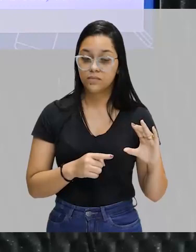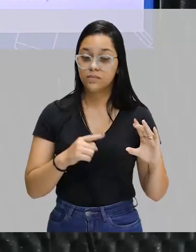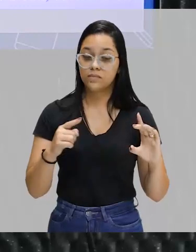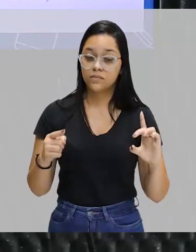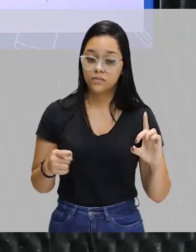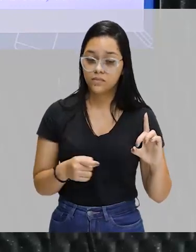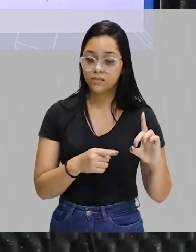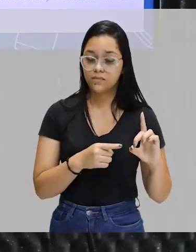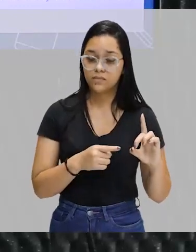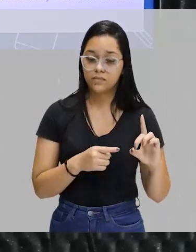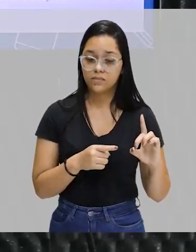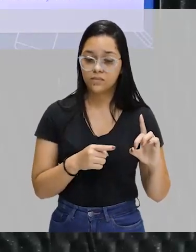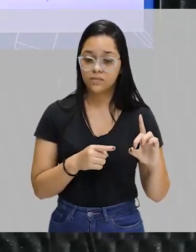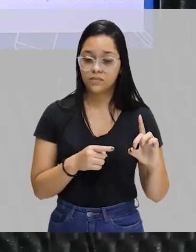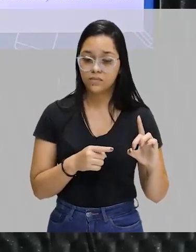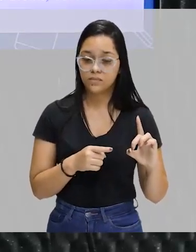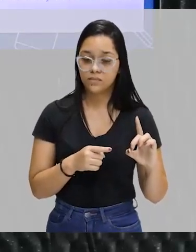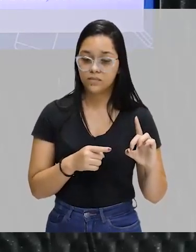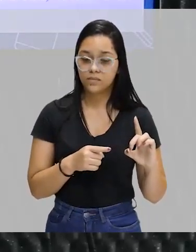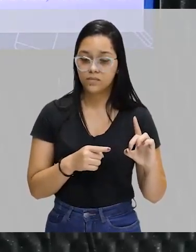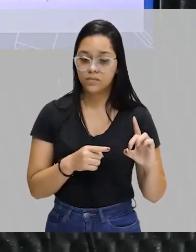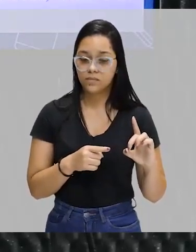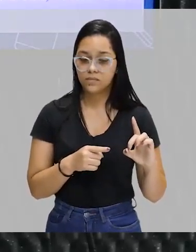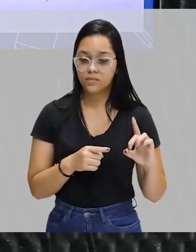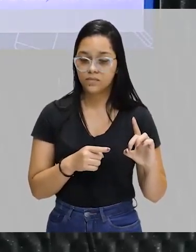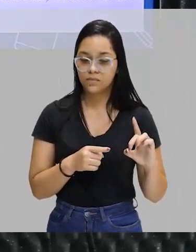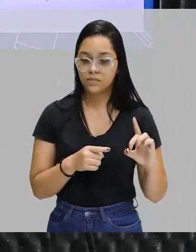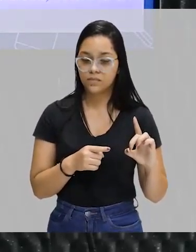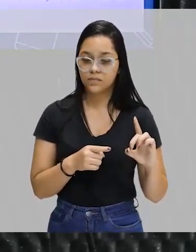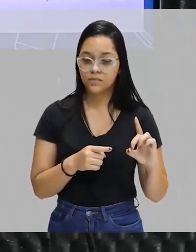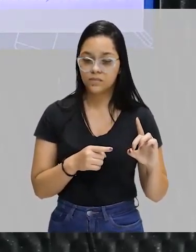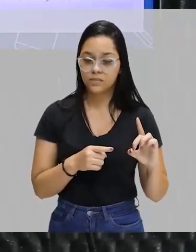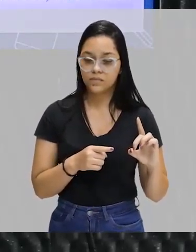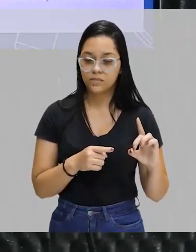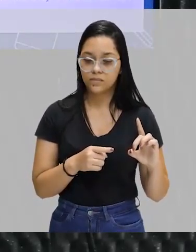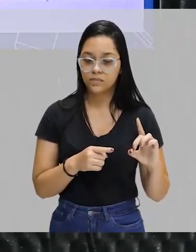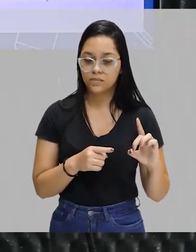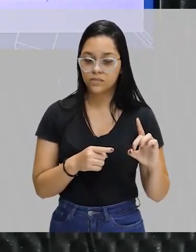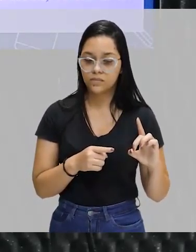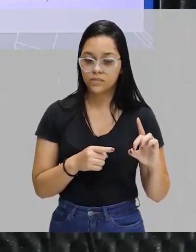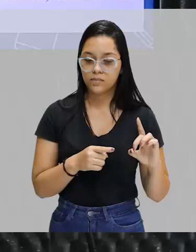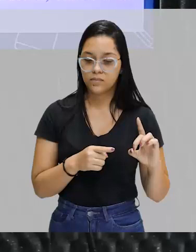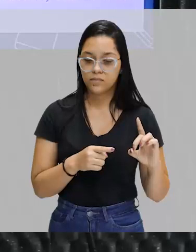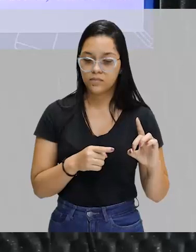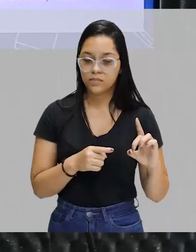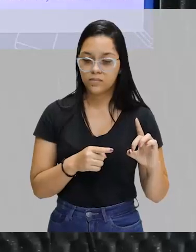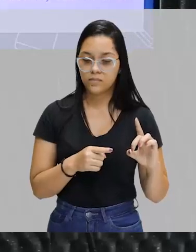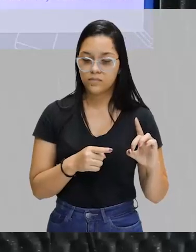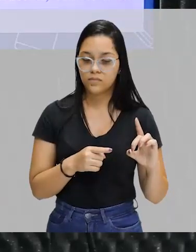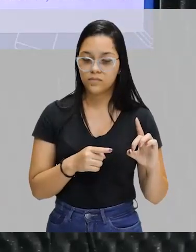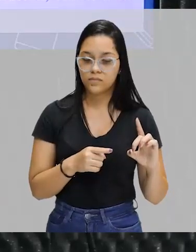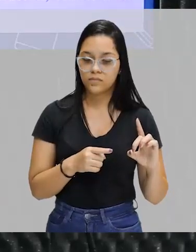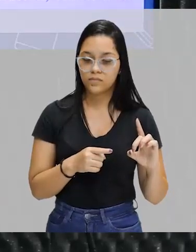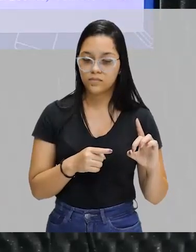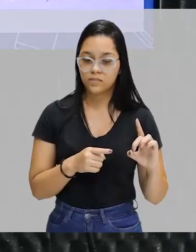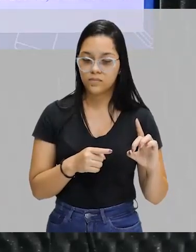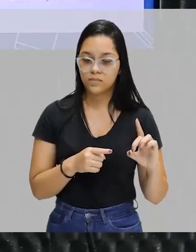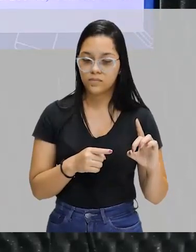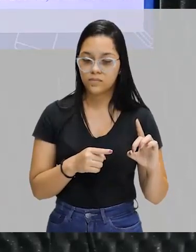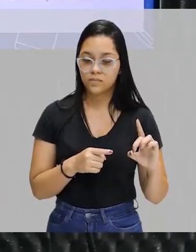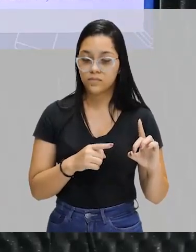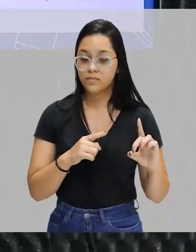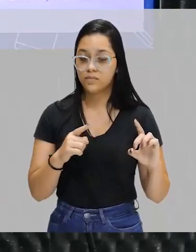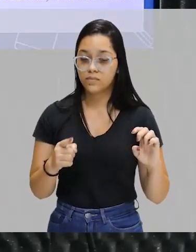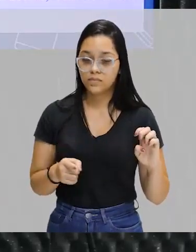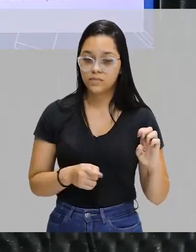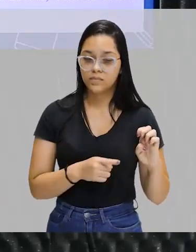acento. São ambíguas, pois é difícil saber se a personagem reclama da poltrona e da escrita ou as